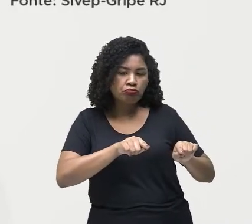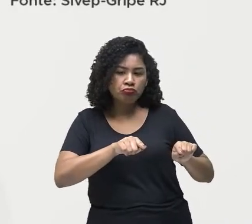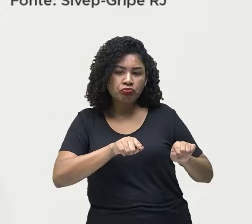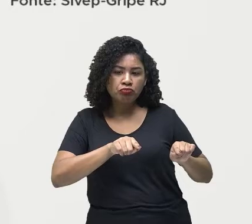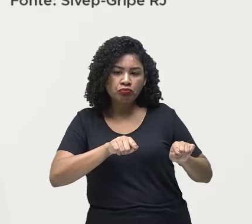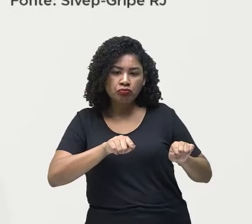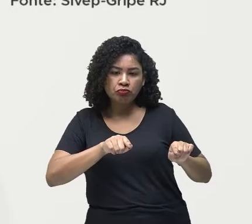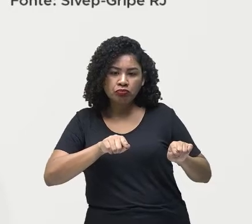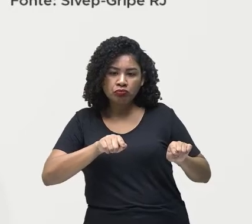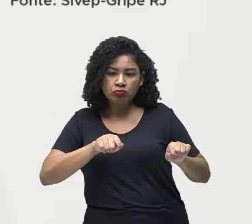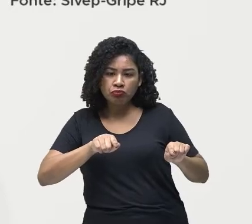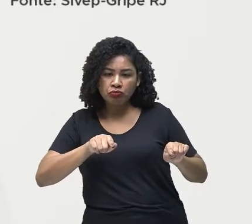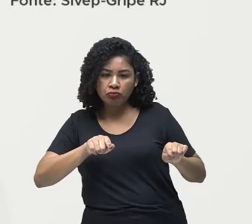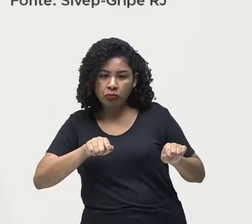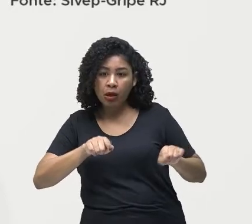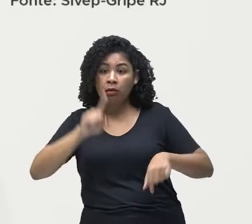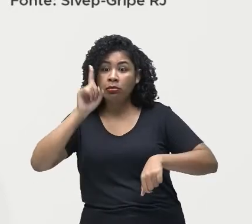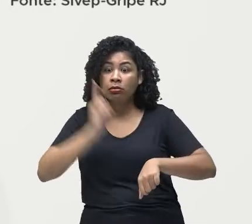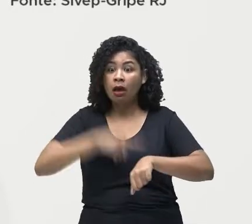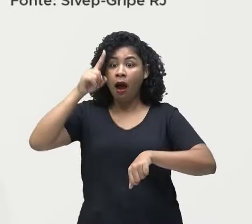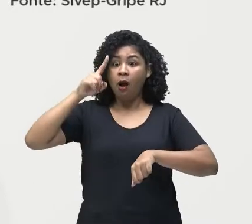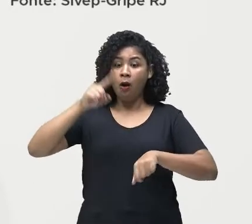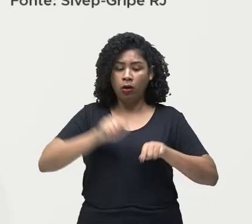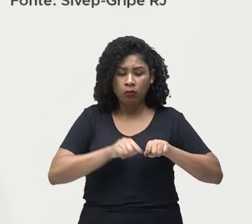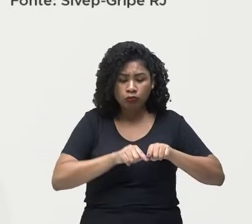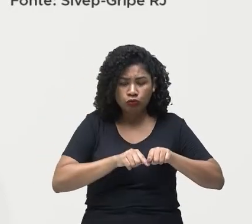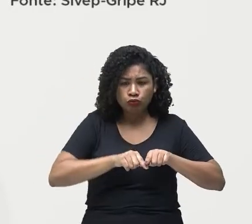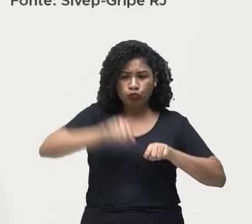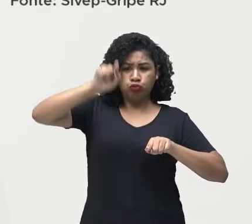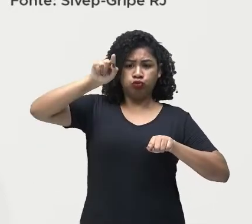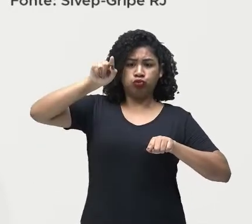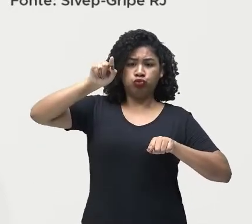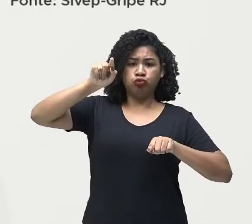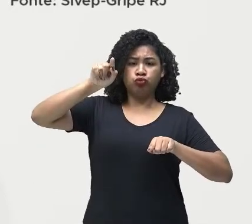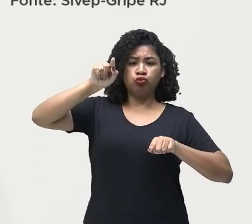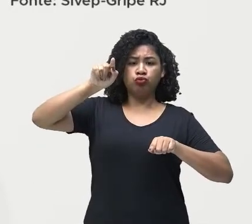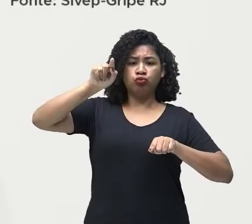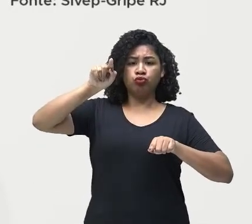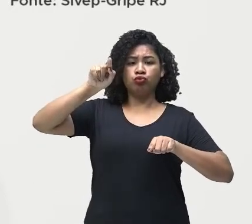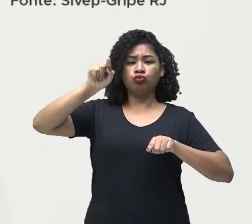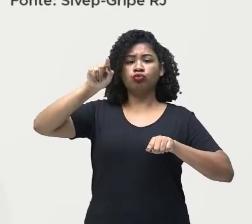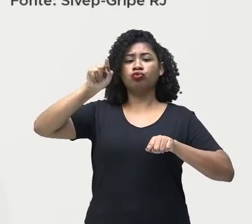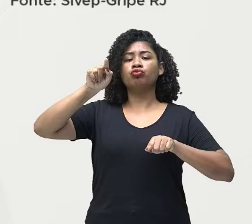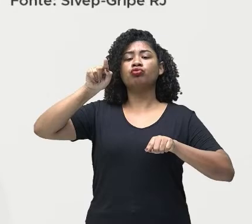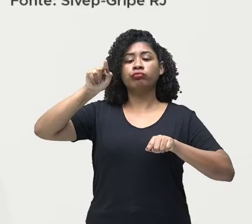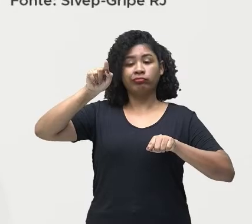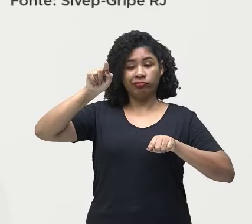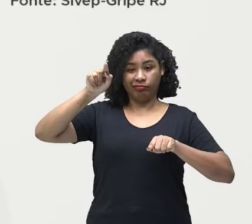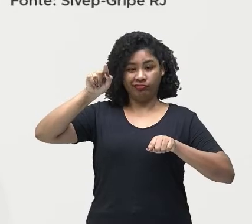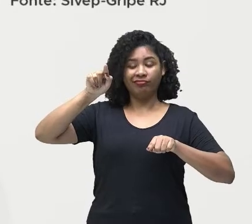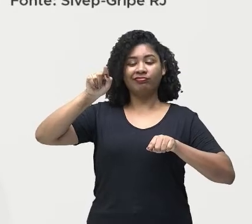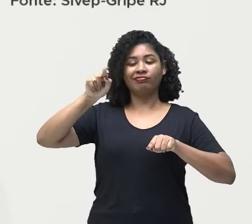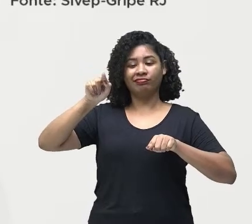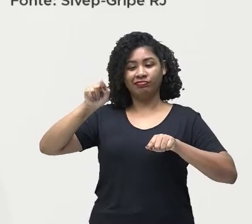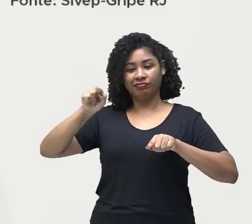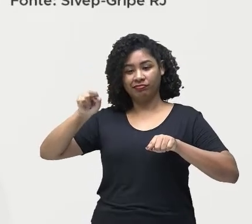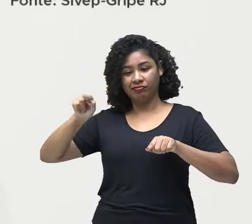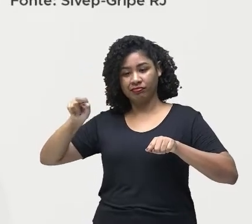acompanhados. De repente, você teve um alto número